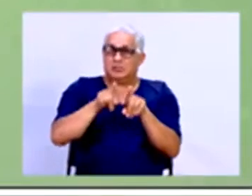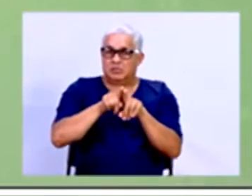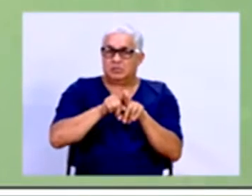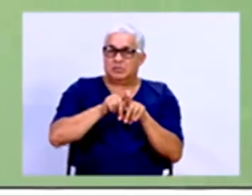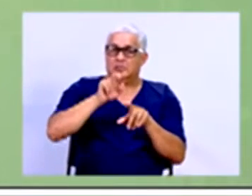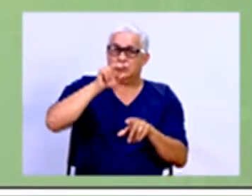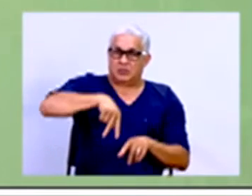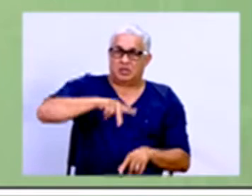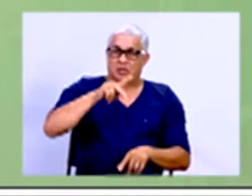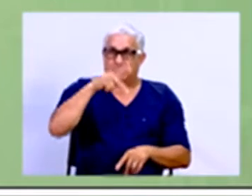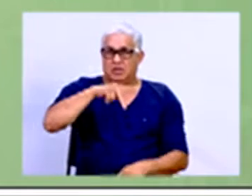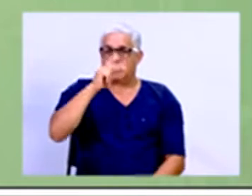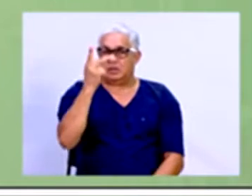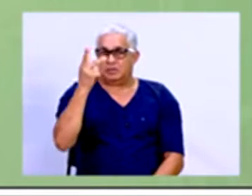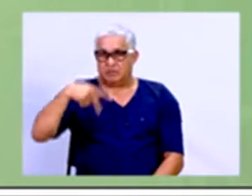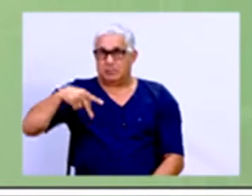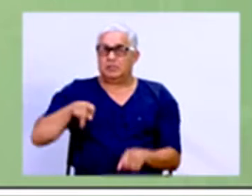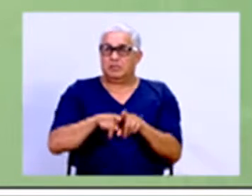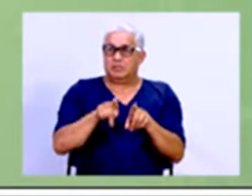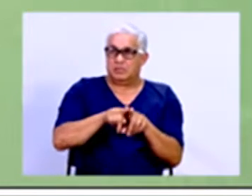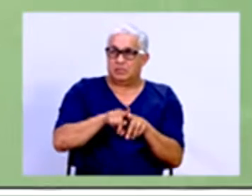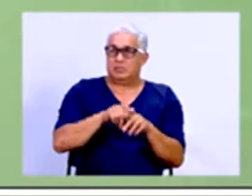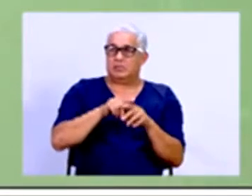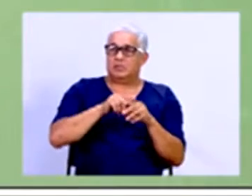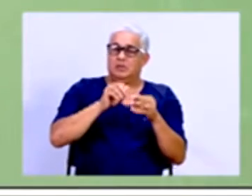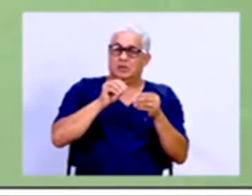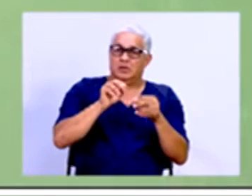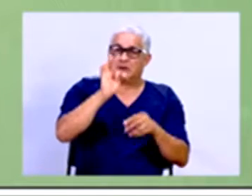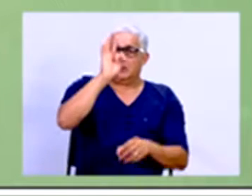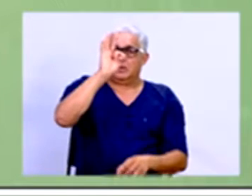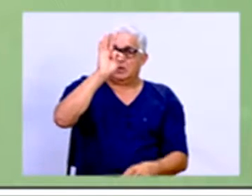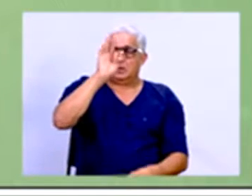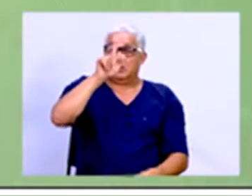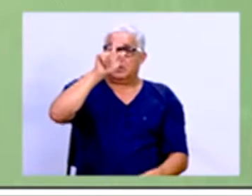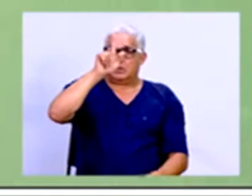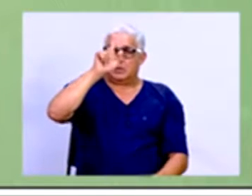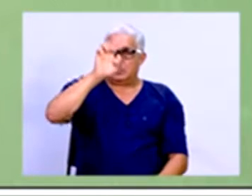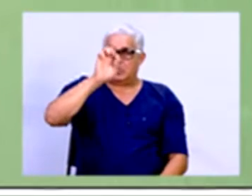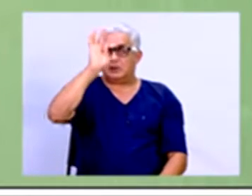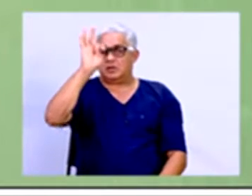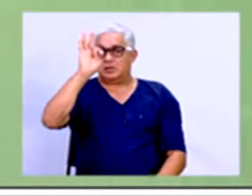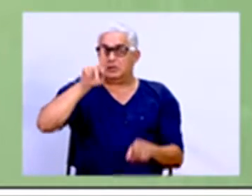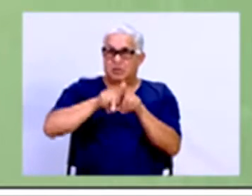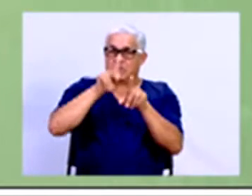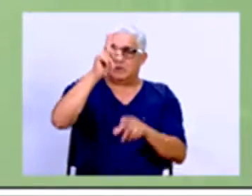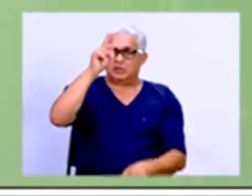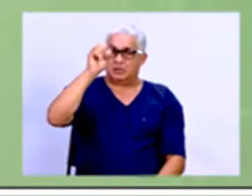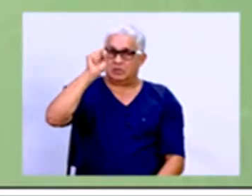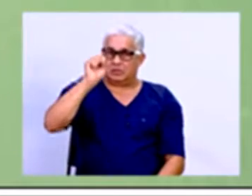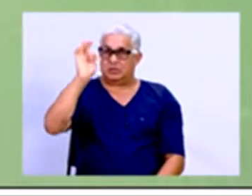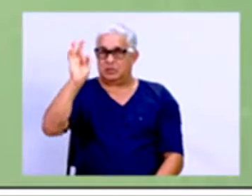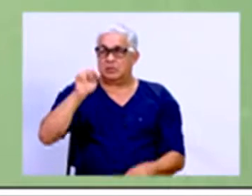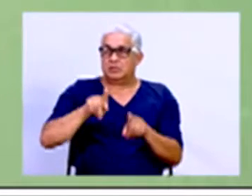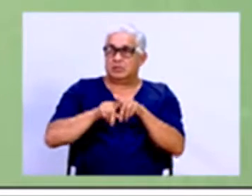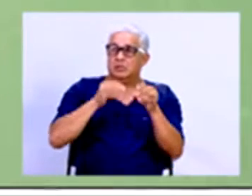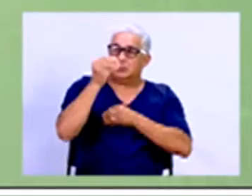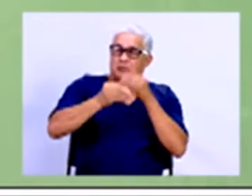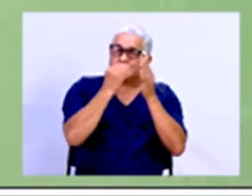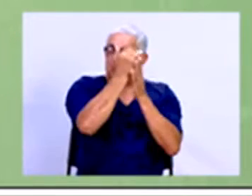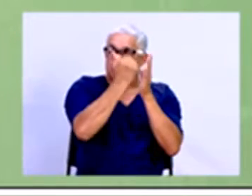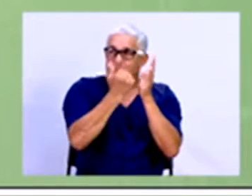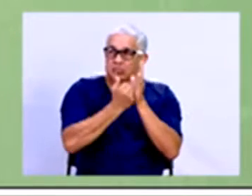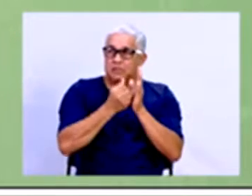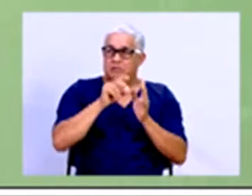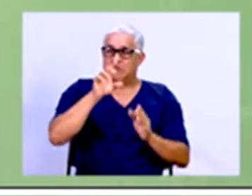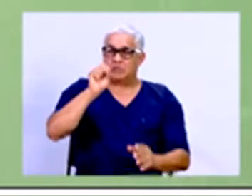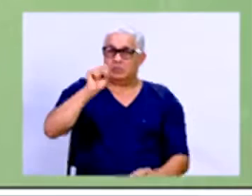transferência de informação GET e POST, certo? Como é que funciona também, né, programação site-server, aquela programação que funciona